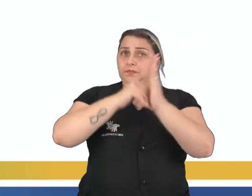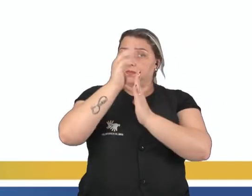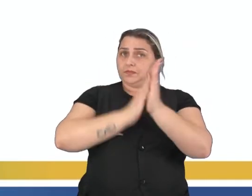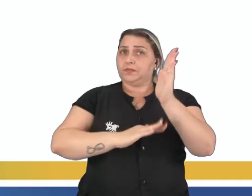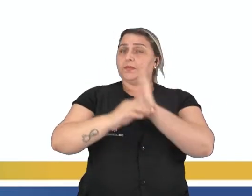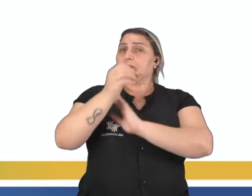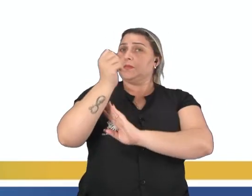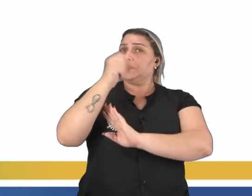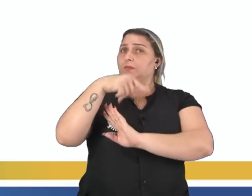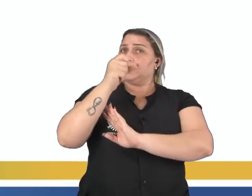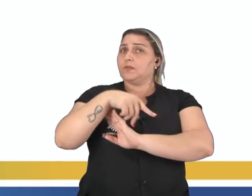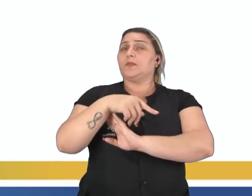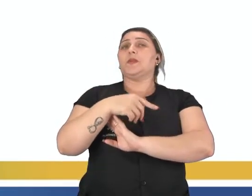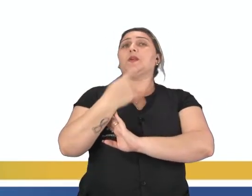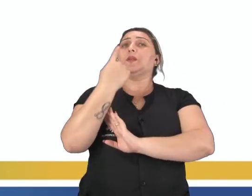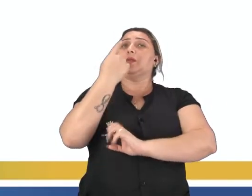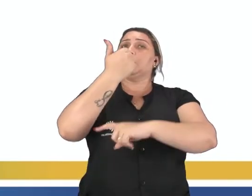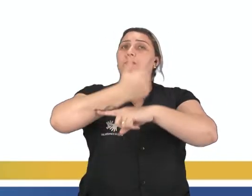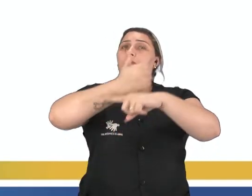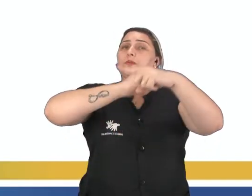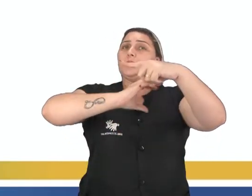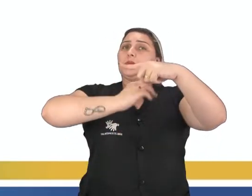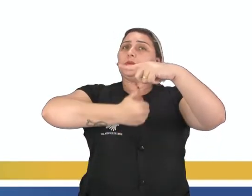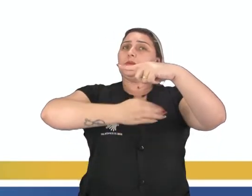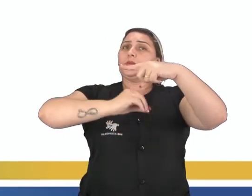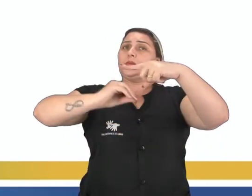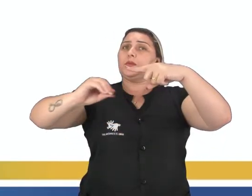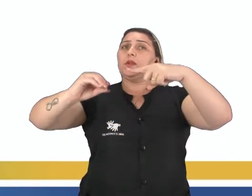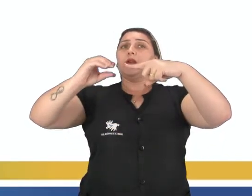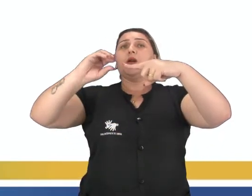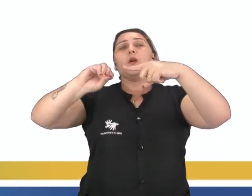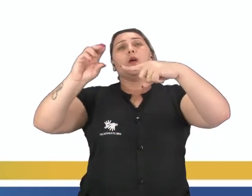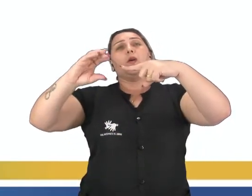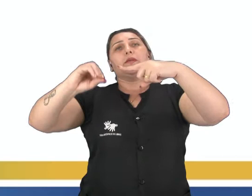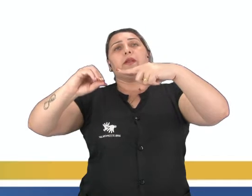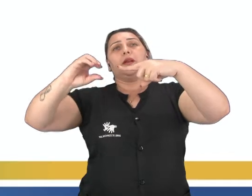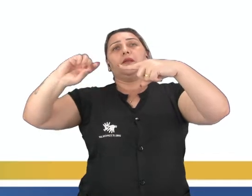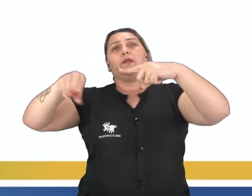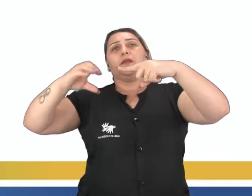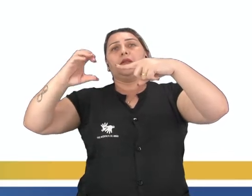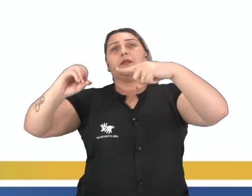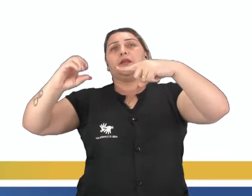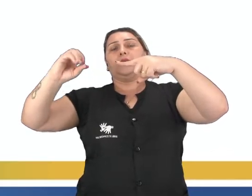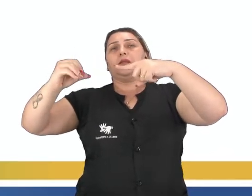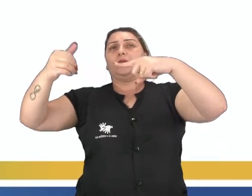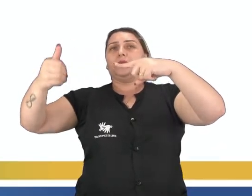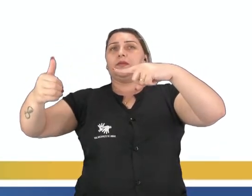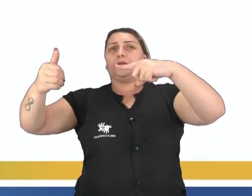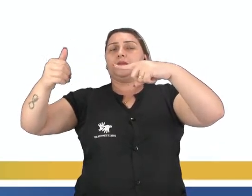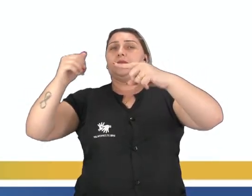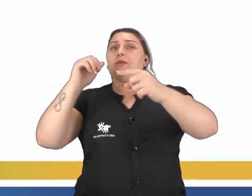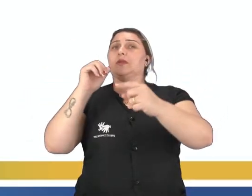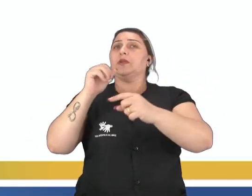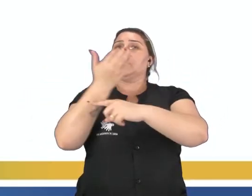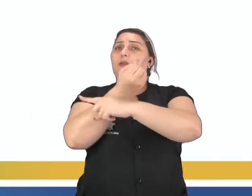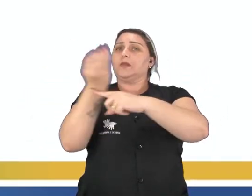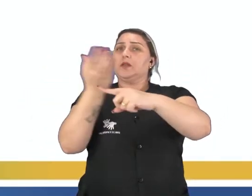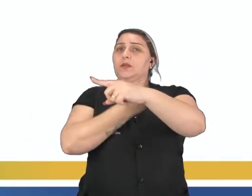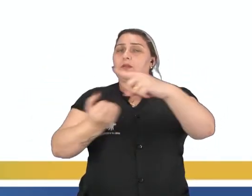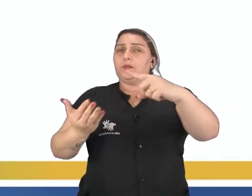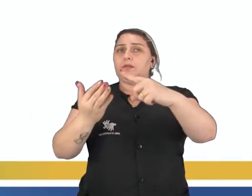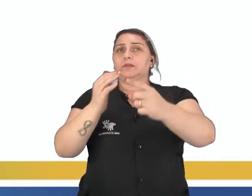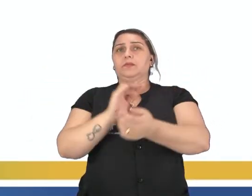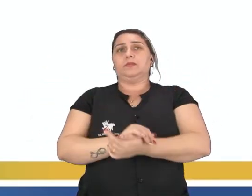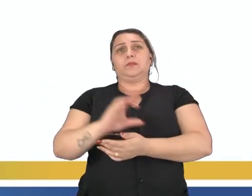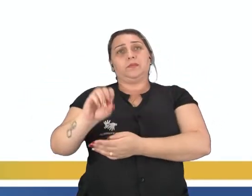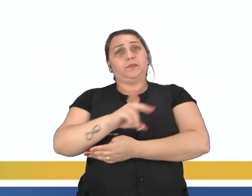azul equivale a uma parte das 1000 partes que esse cubo foi dividido. E aí eu posso escrever ele em forma de fração, que seria